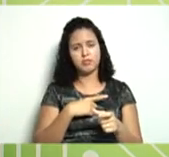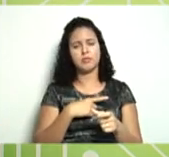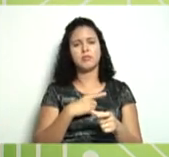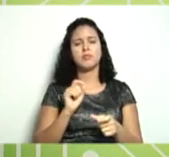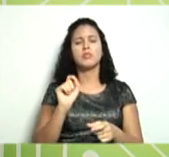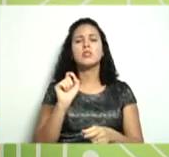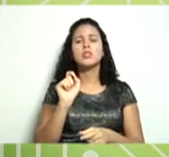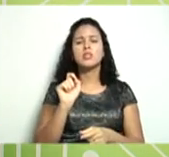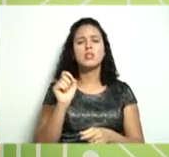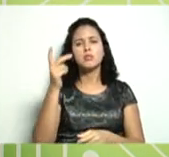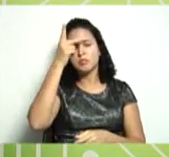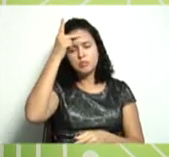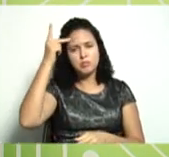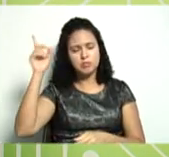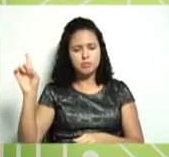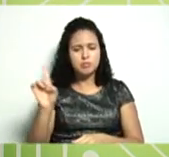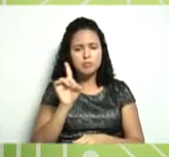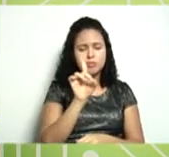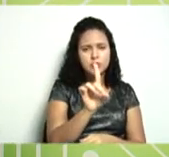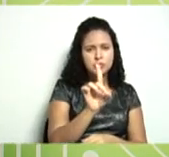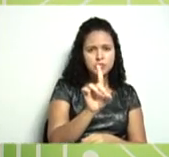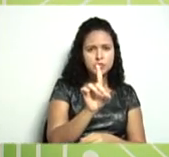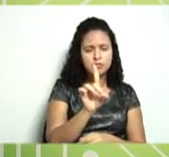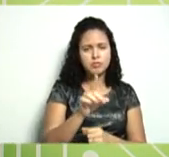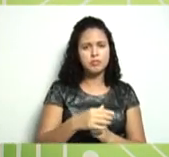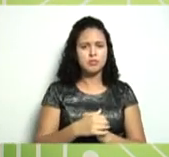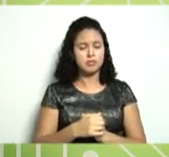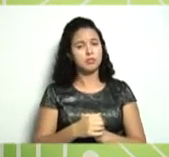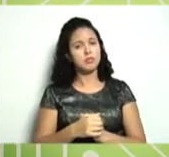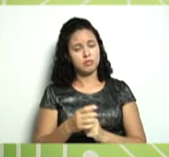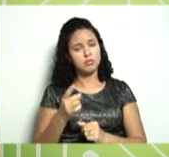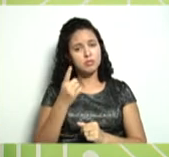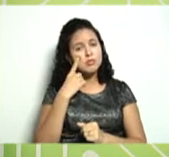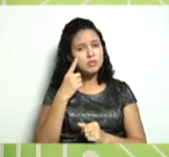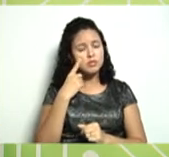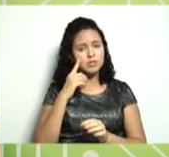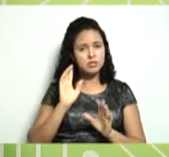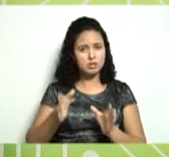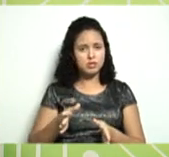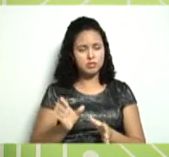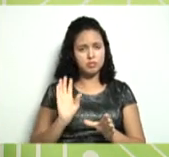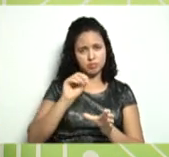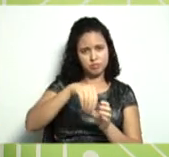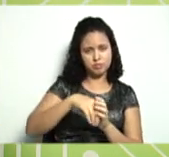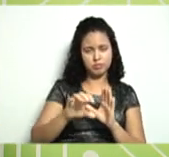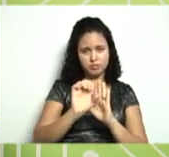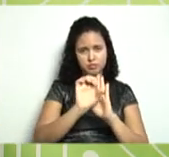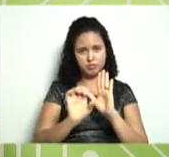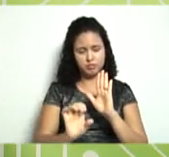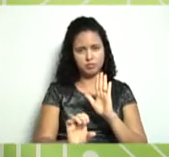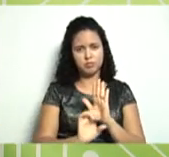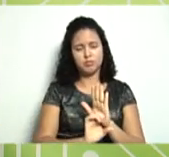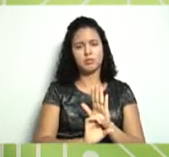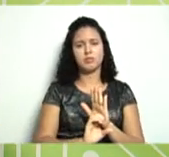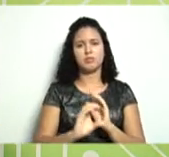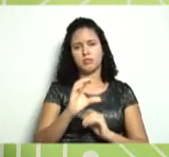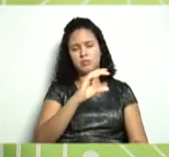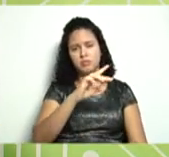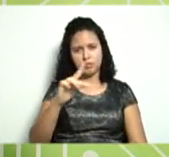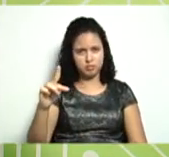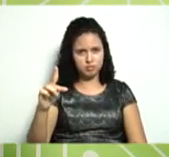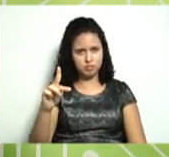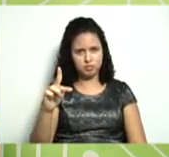que faz parte desses conselhos, pessoal? Nós acabamos de ver. Dentro do estatuto da cooperativa.